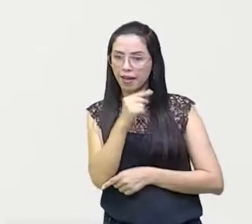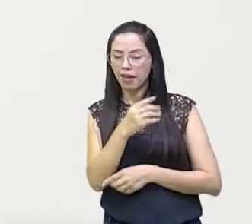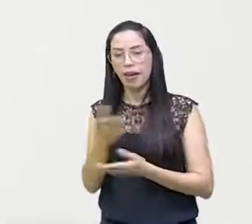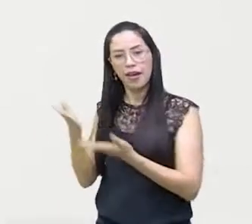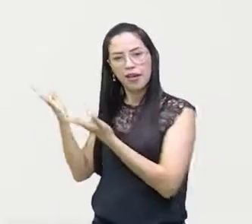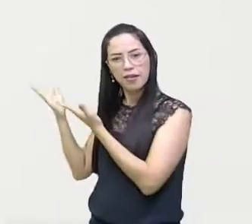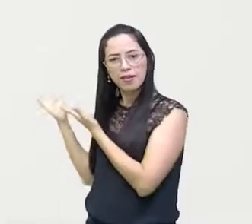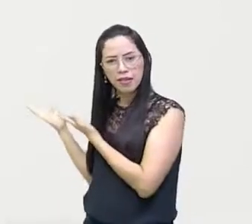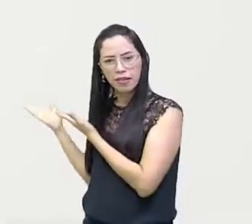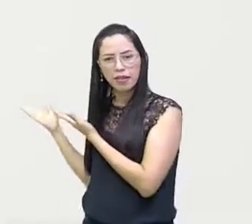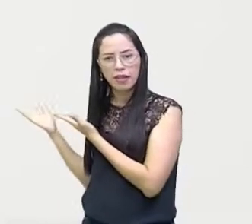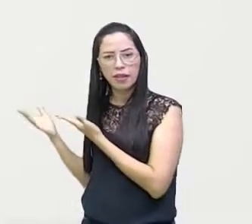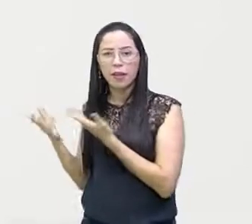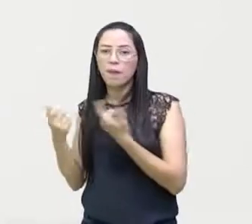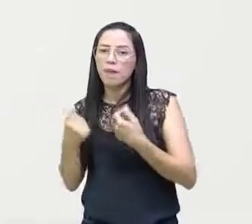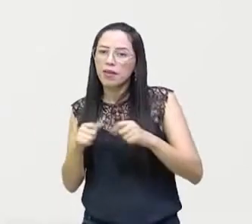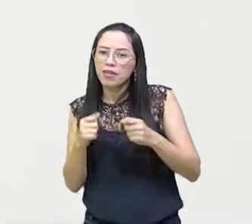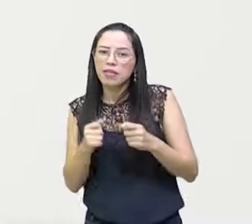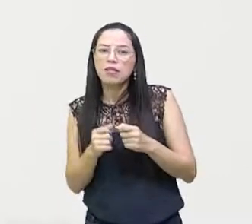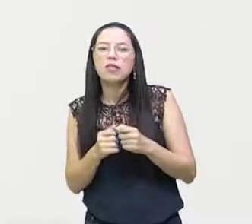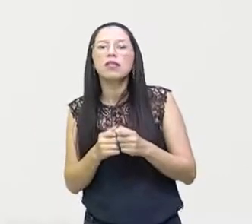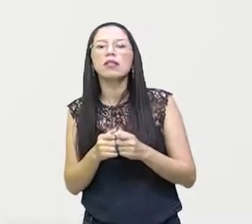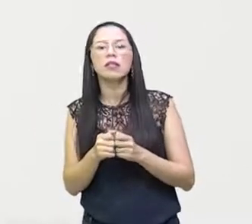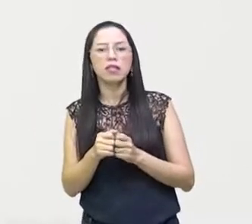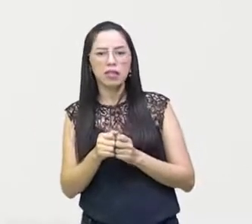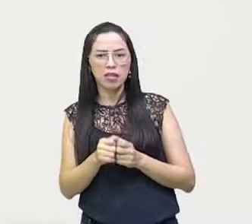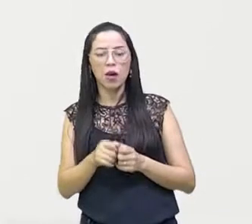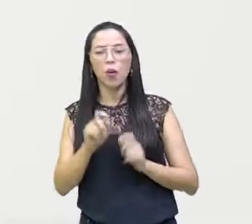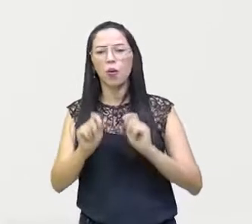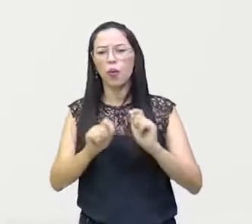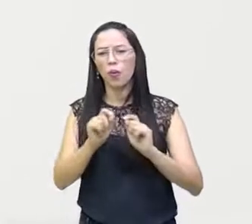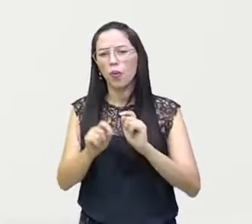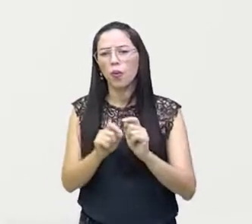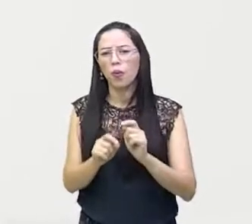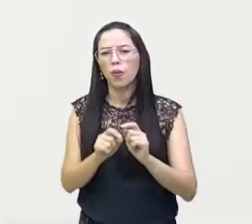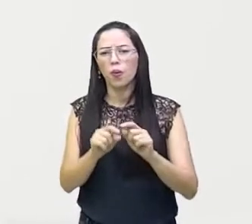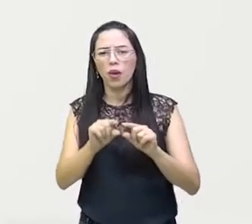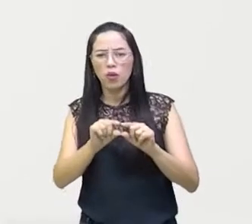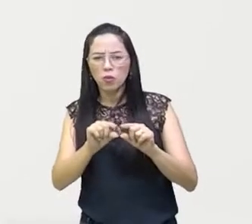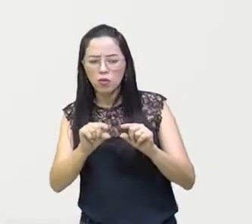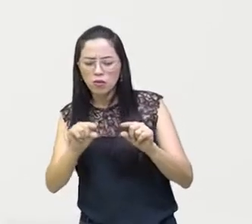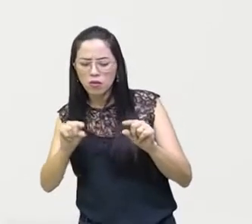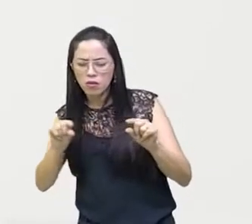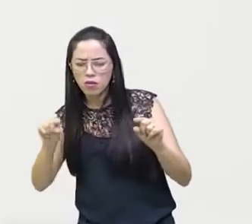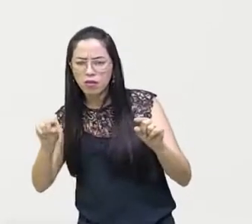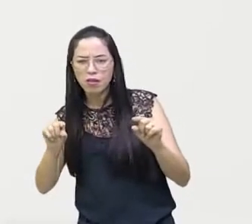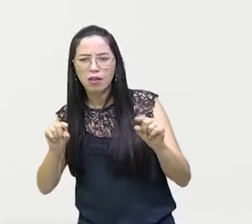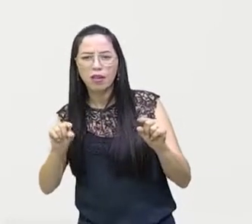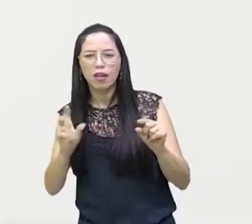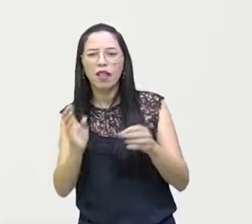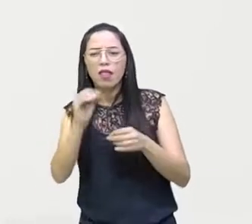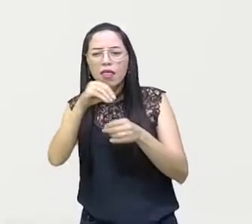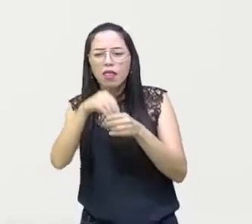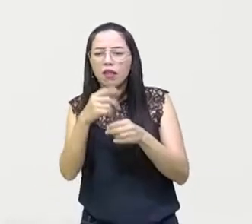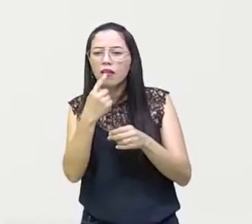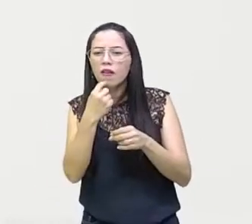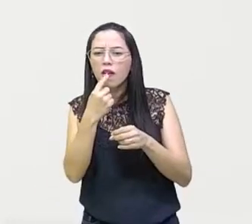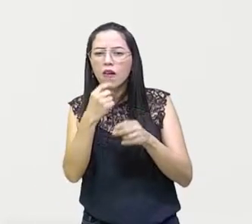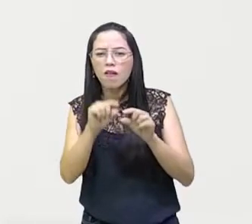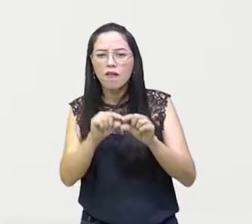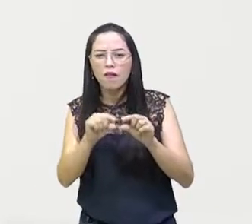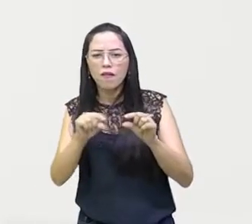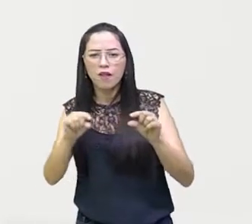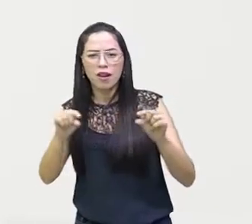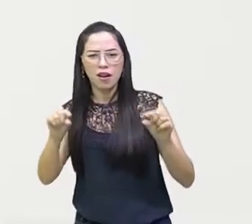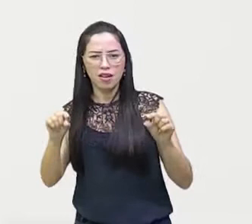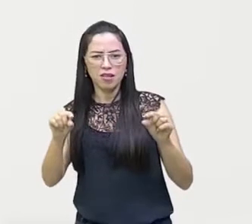circulatório, olha só. Sistema circulatório, para que o sangue seja bombeado. Ela é encontrada em